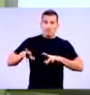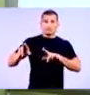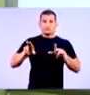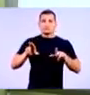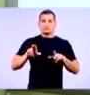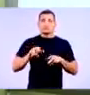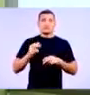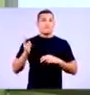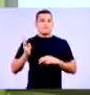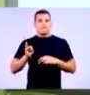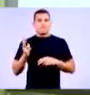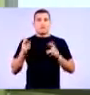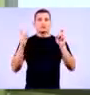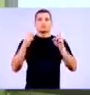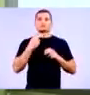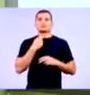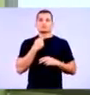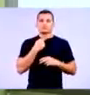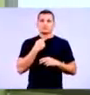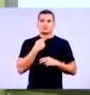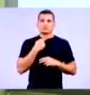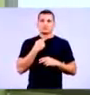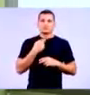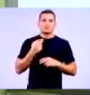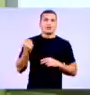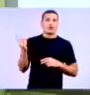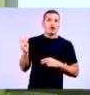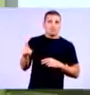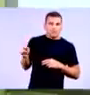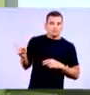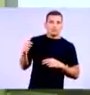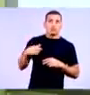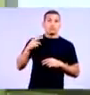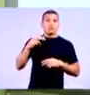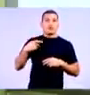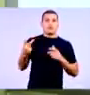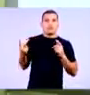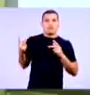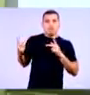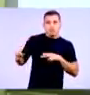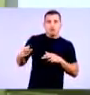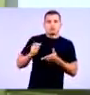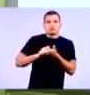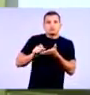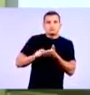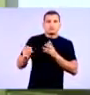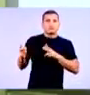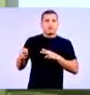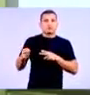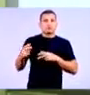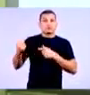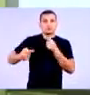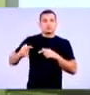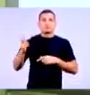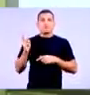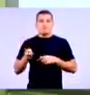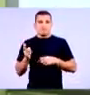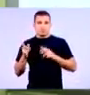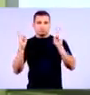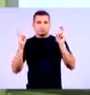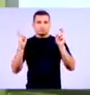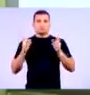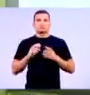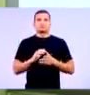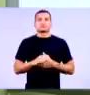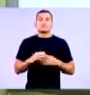ser a mesma coisa. A professora Sara nunca vai escrever do mesmo jeito que a professora Anabela, mesmo que a gente tenha discutido o mesmo assunto.